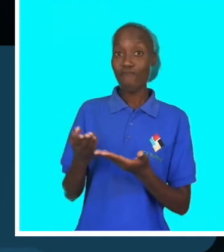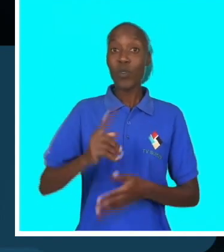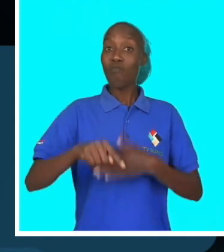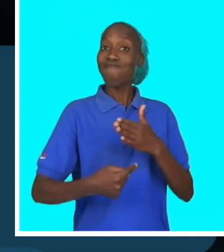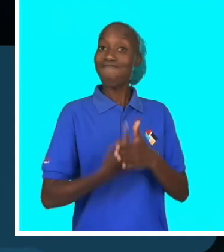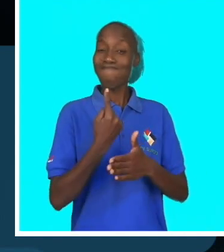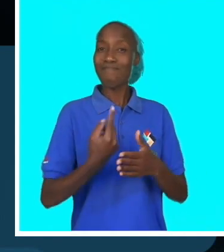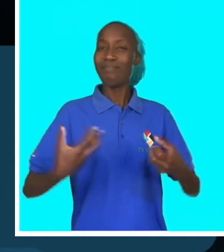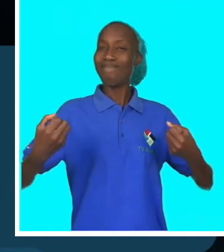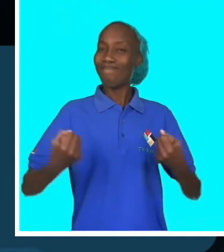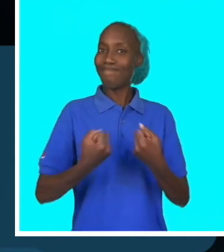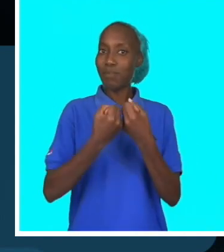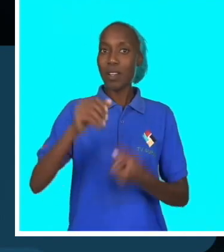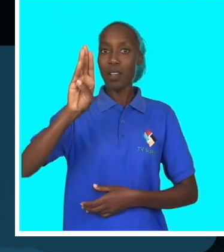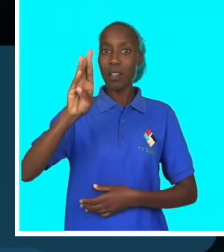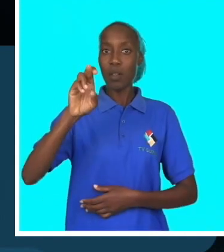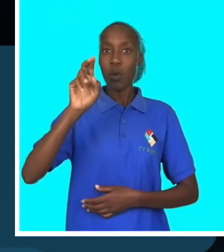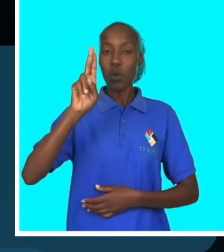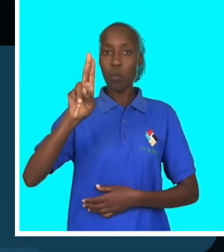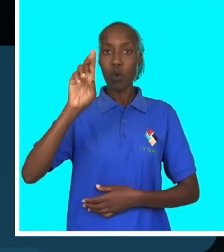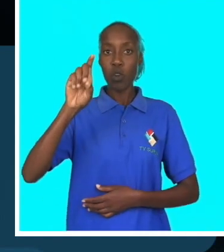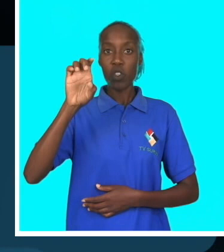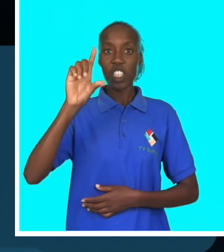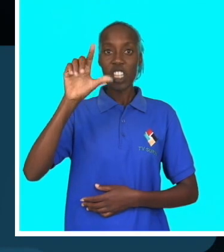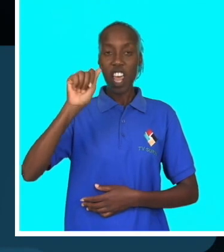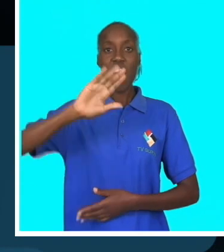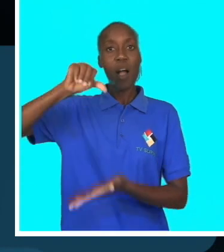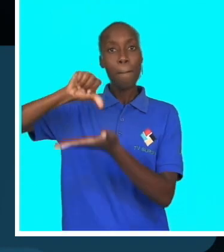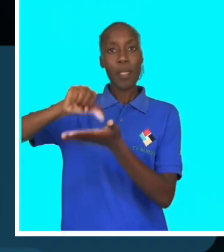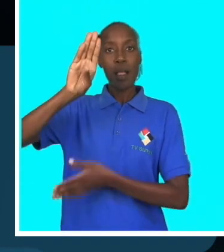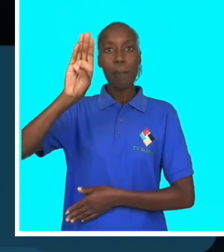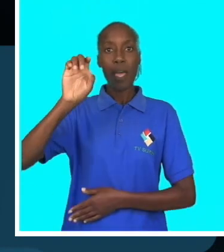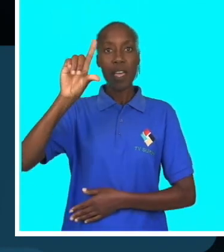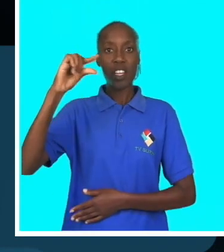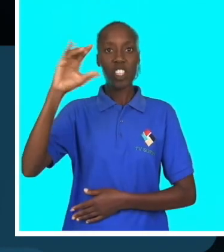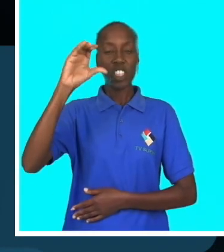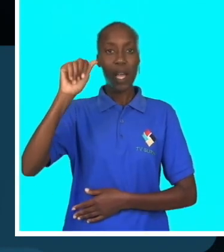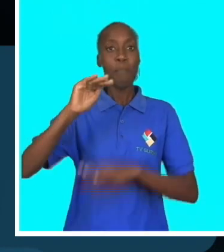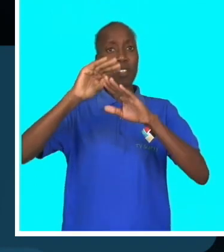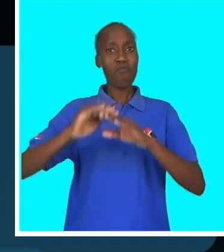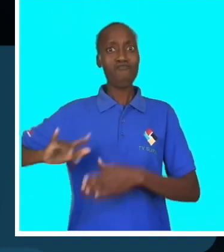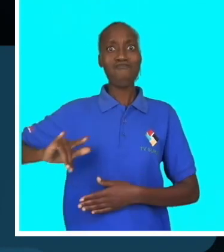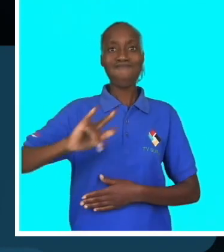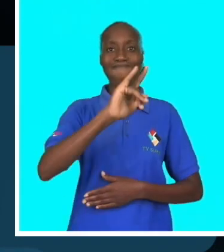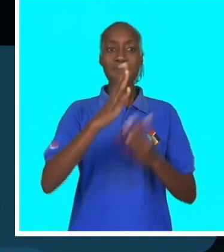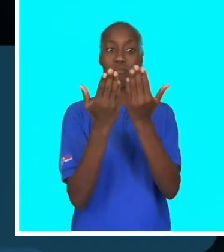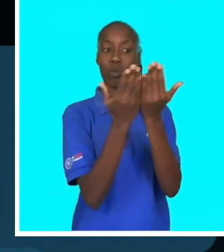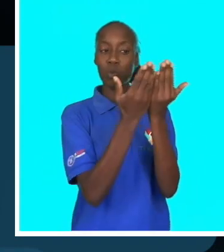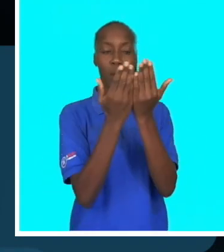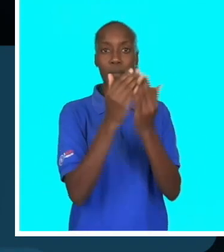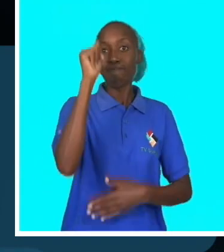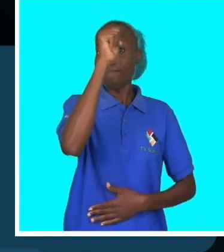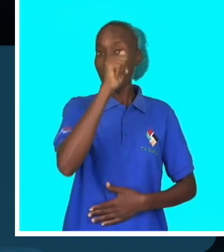Eu tive um acidente em Bruxelas, capital da Bélgica. Estava lá a